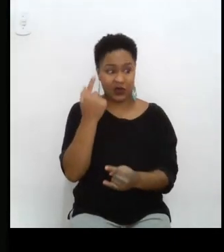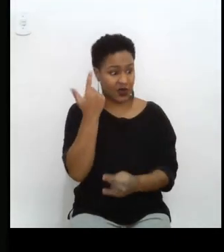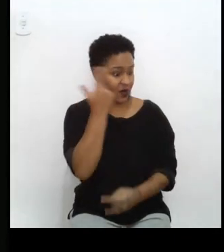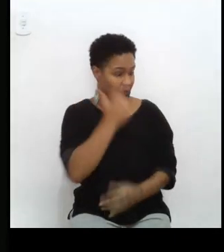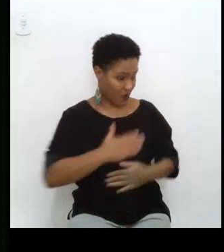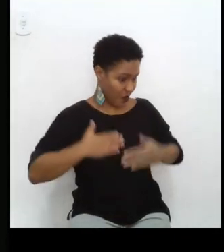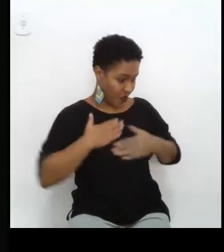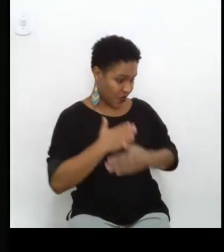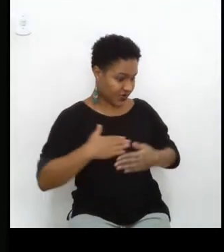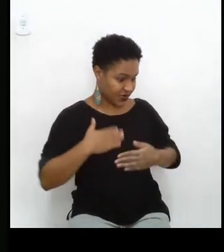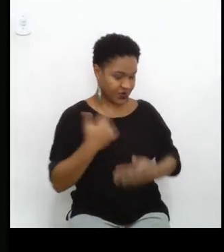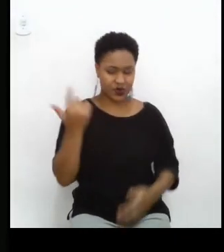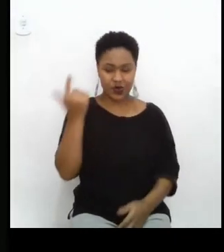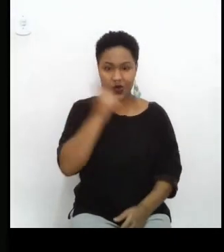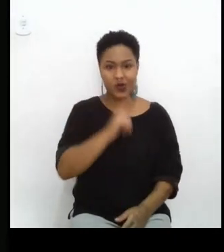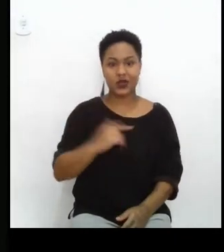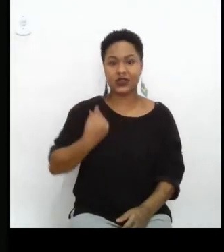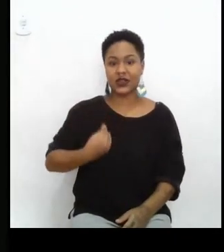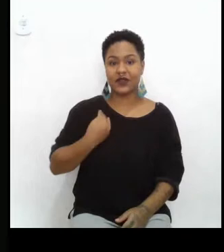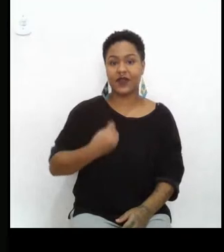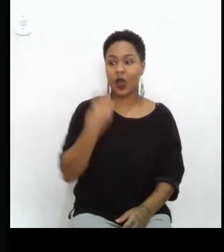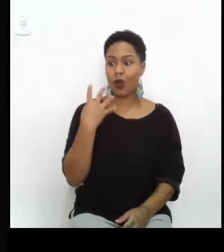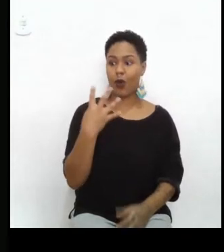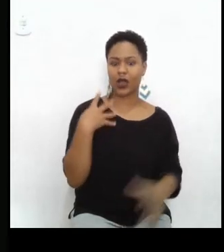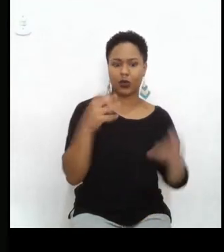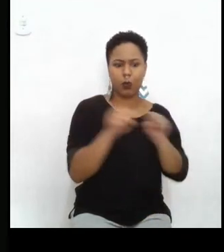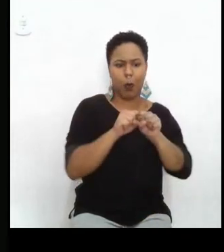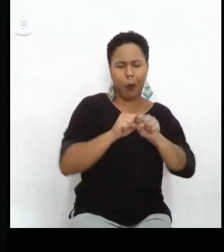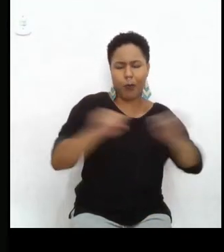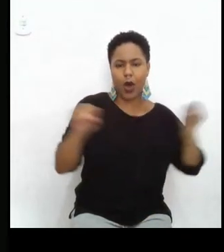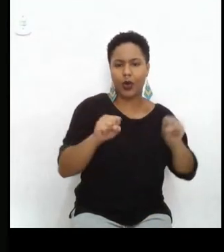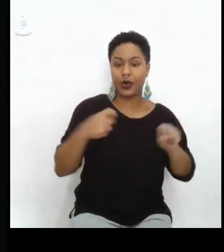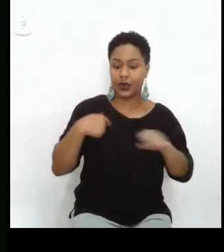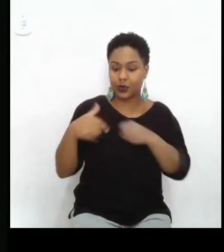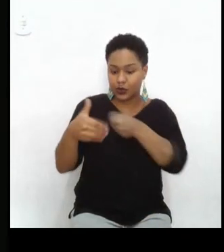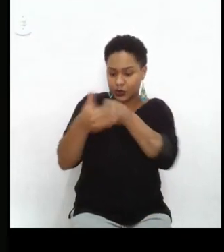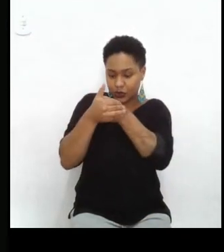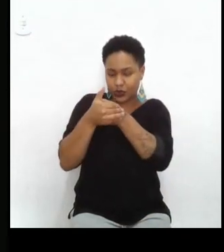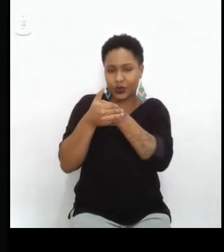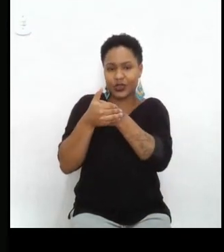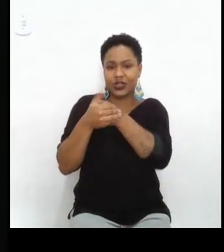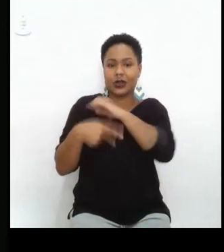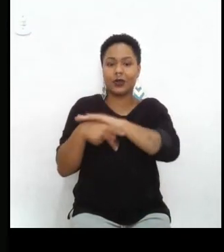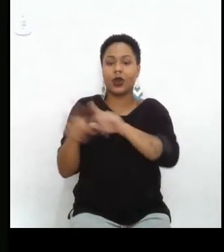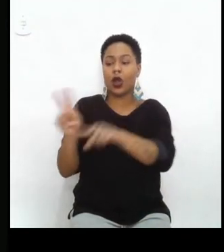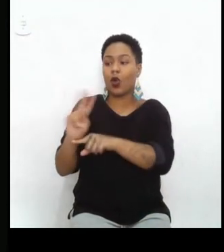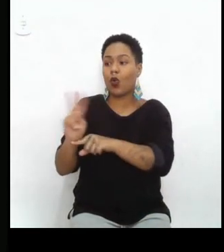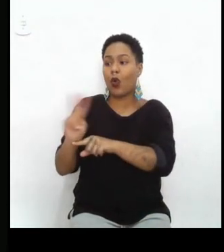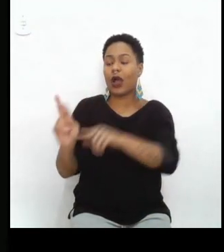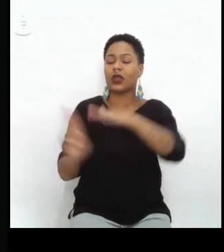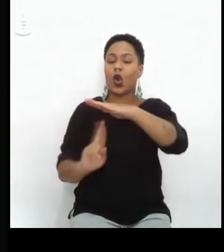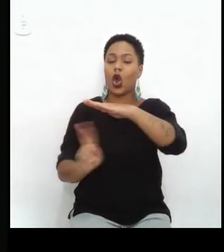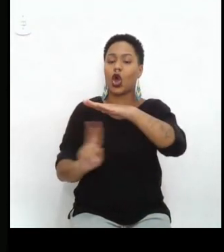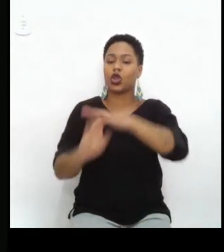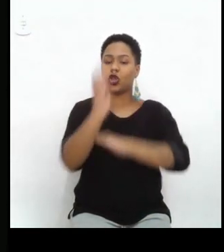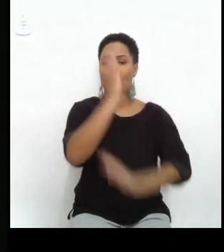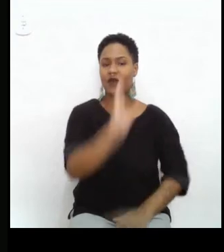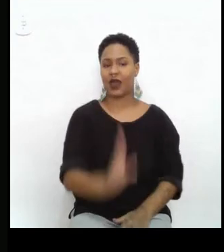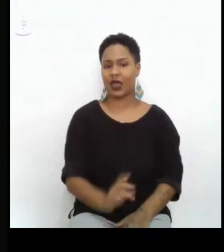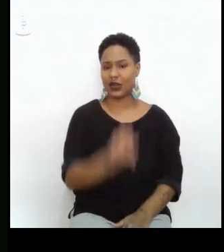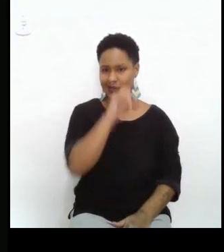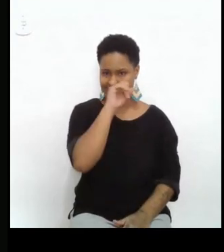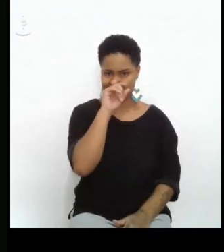cruzadores que despejaram quatro bombas iônicas e contamos com Diana aguarda rodoviária nacional Não posto de gás